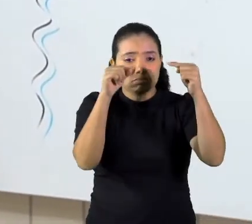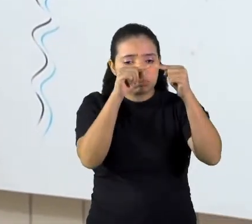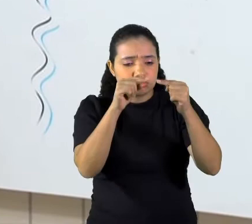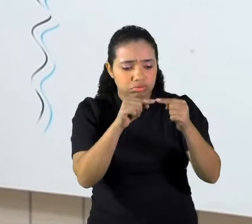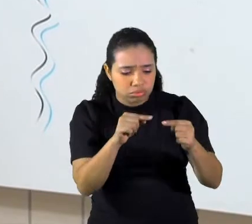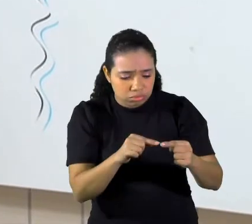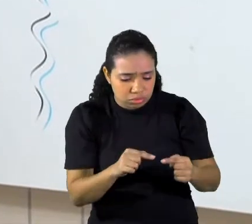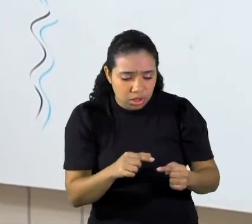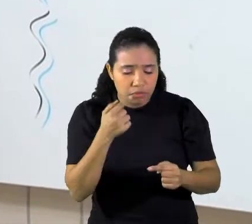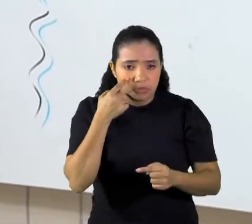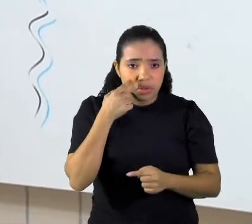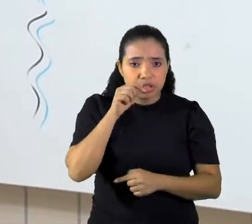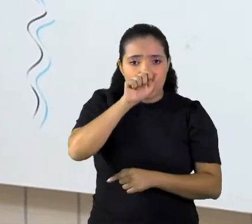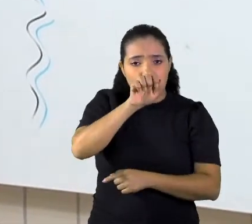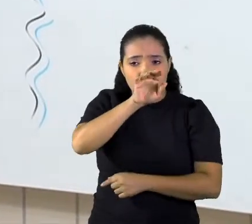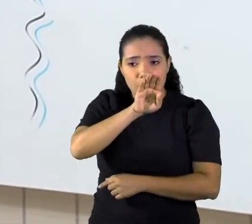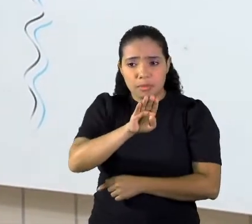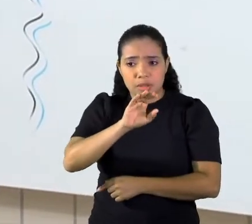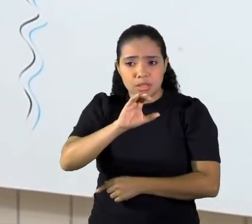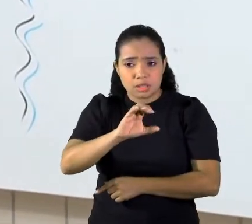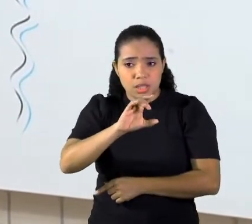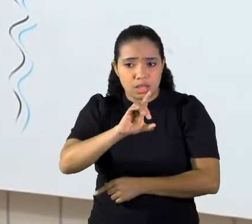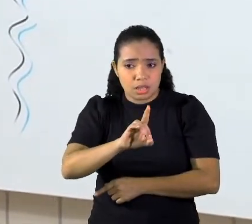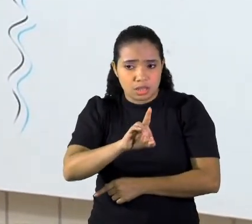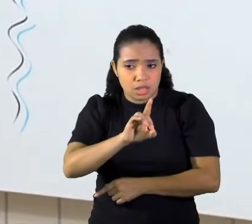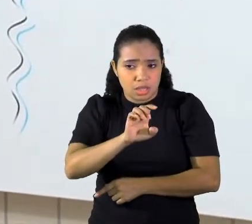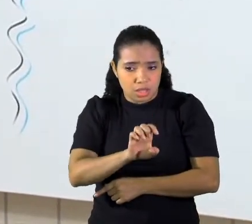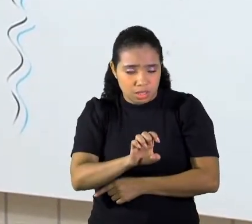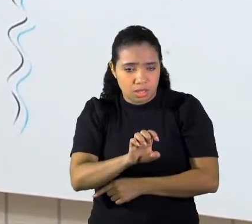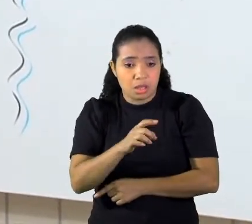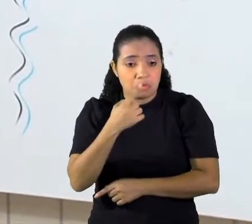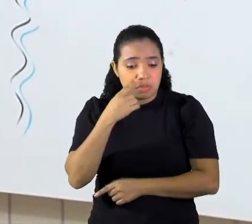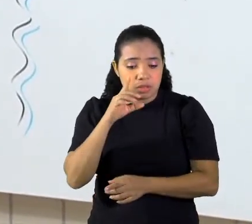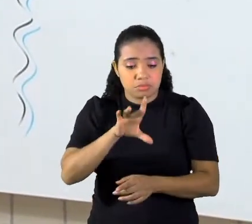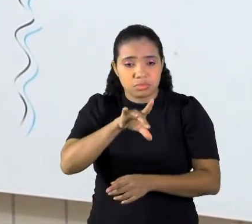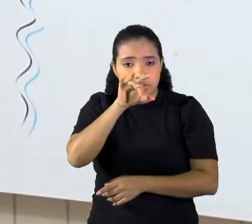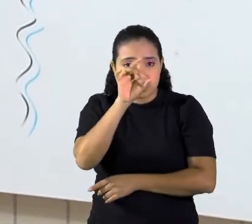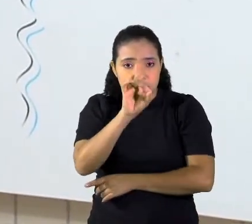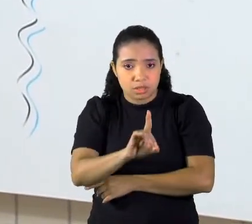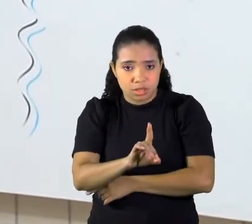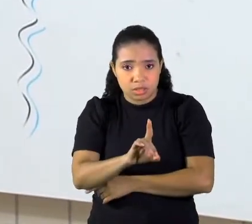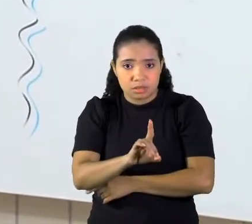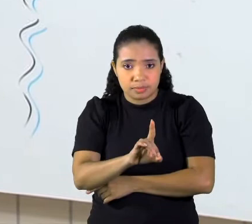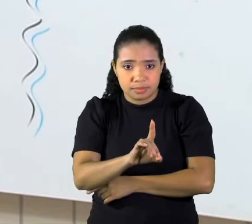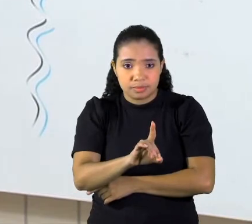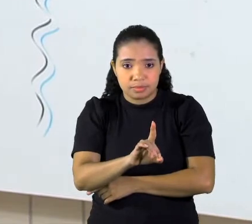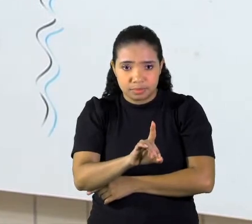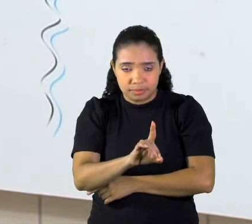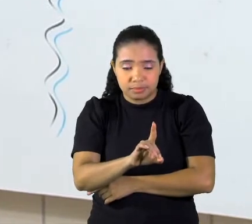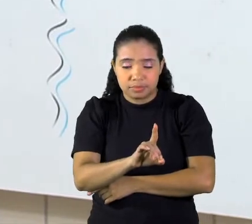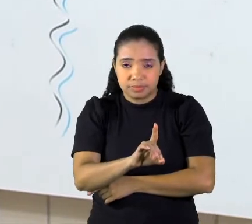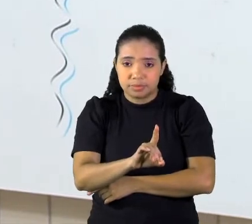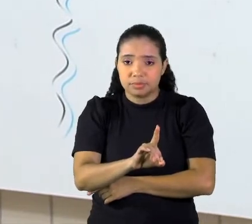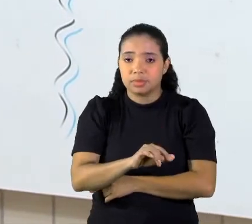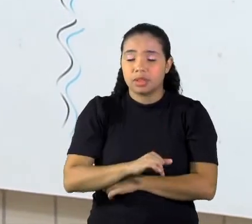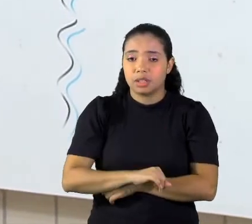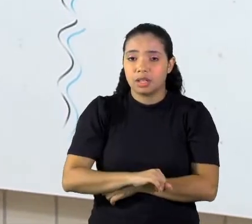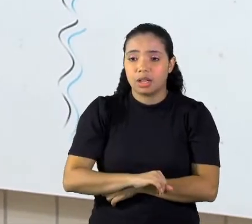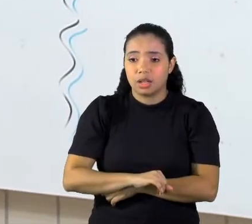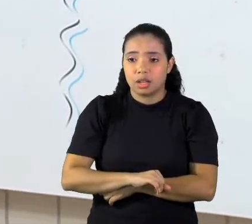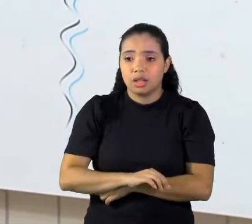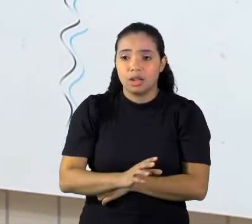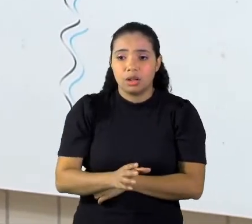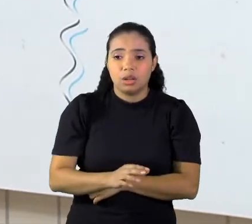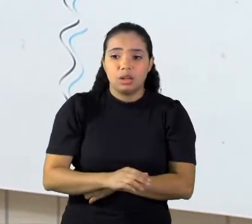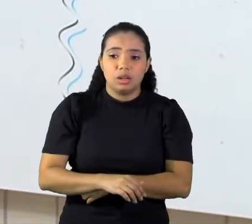Vejo claramente que seria o item D, 2. Ou seja, se eu colocar o 2 no lugar do